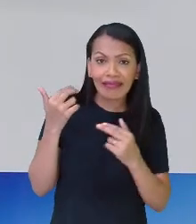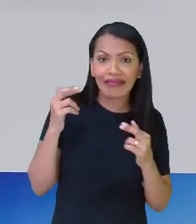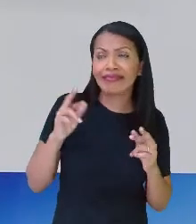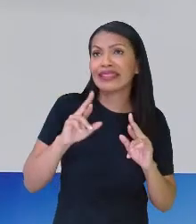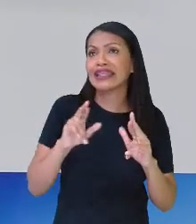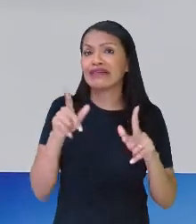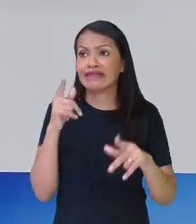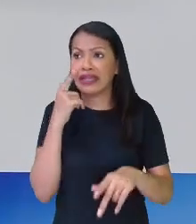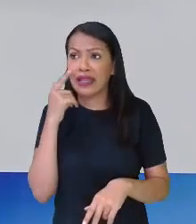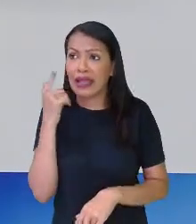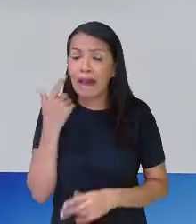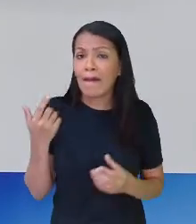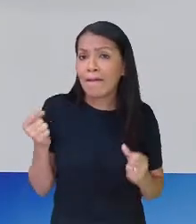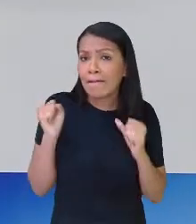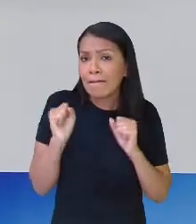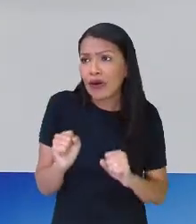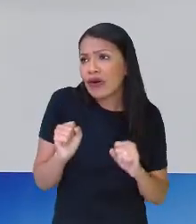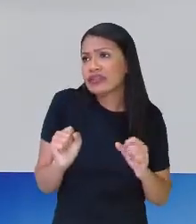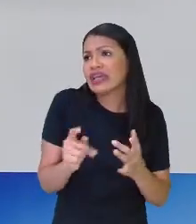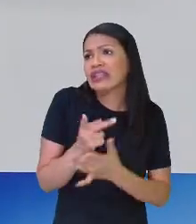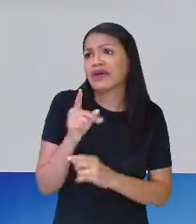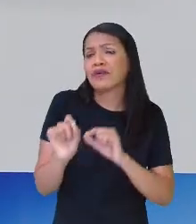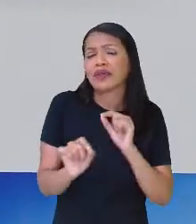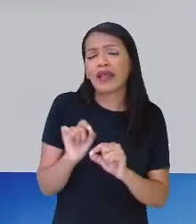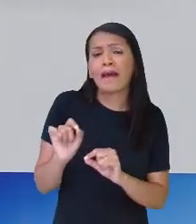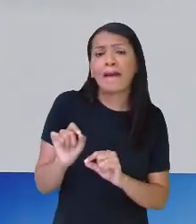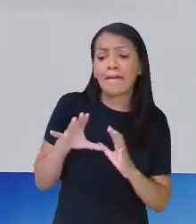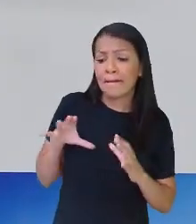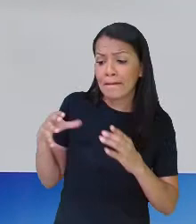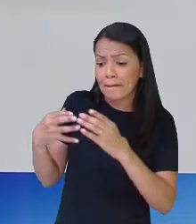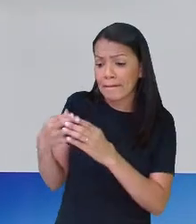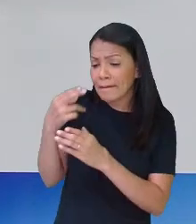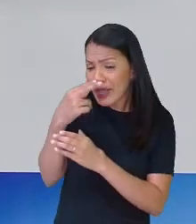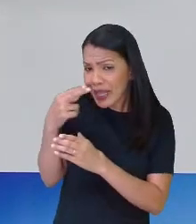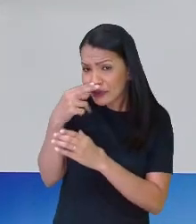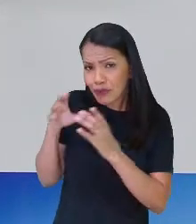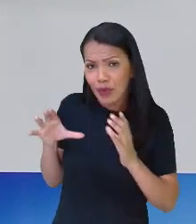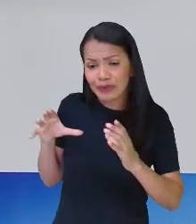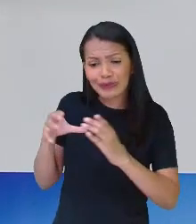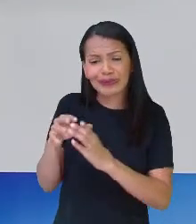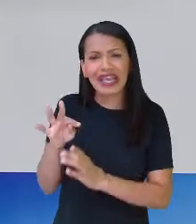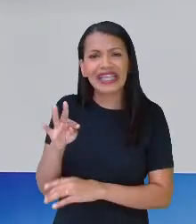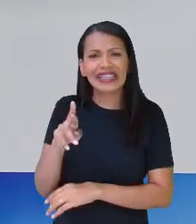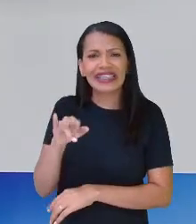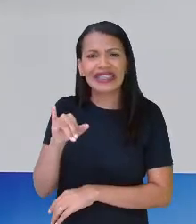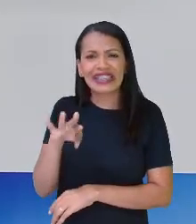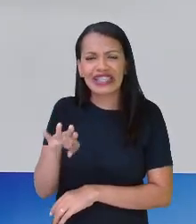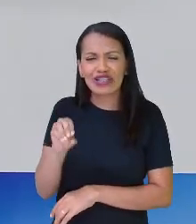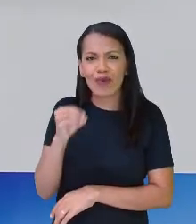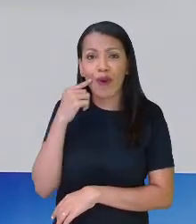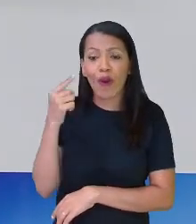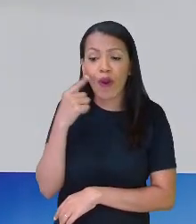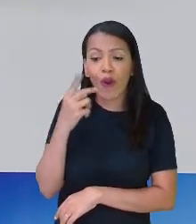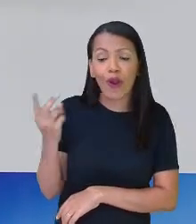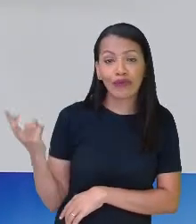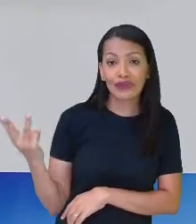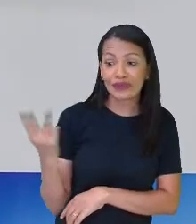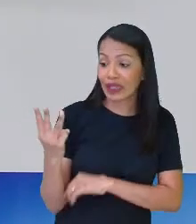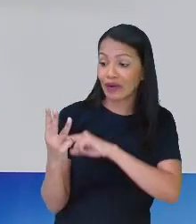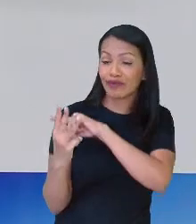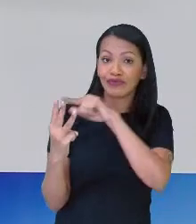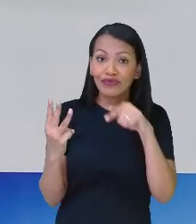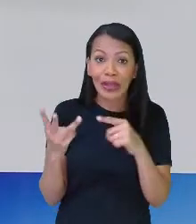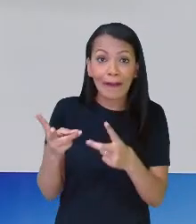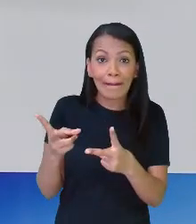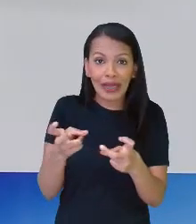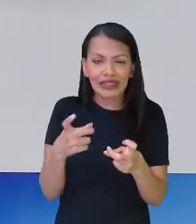podem ser até da mesma tribo, mas olha só como eles estão diferentes entre si. A gente percebe, né,